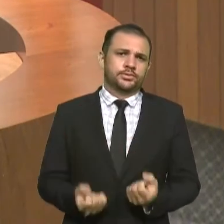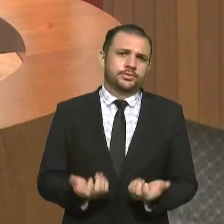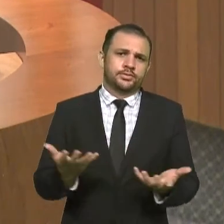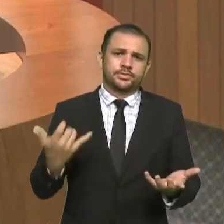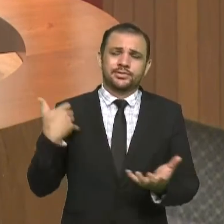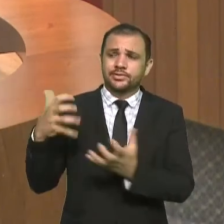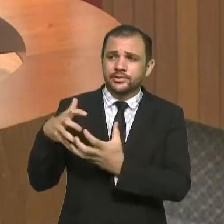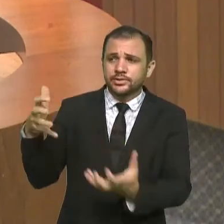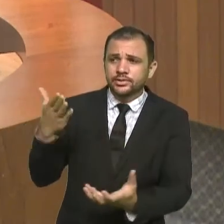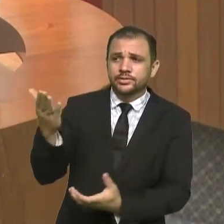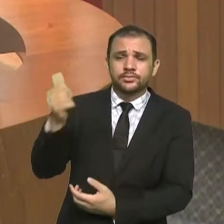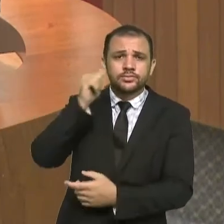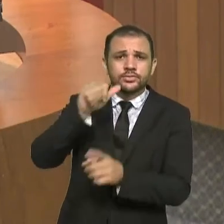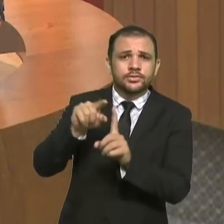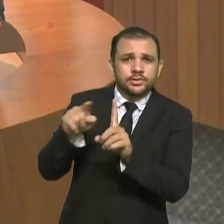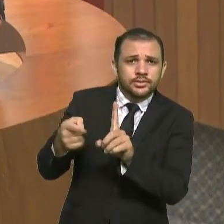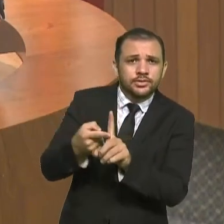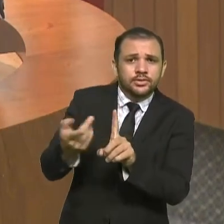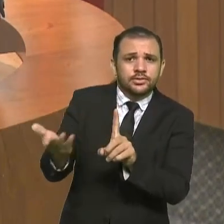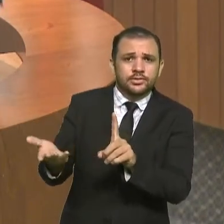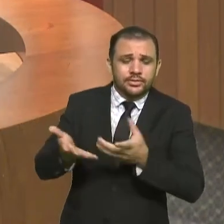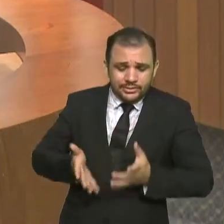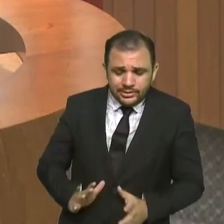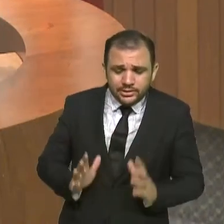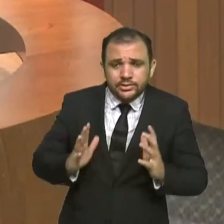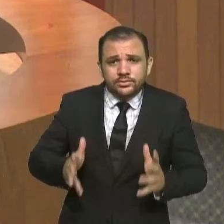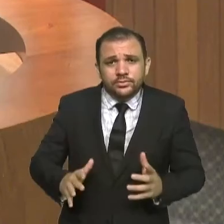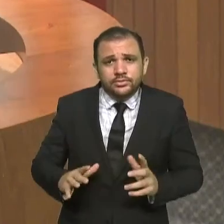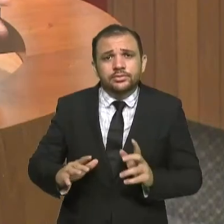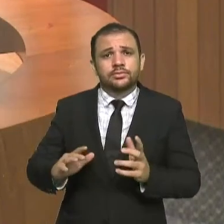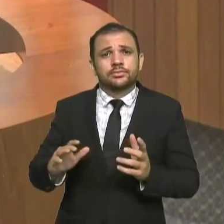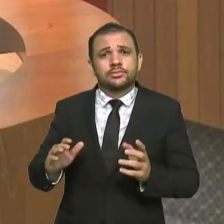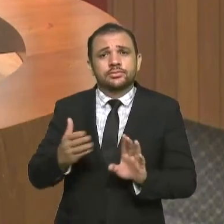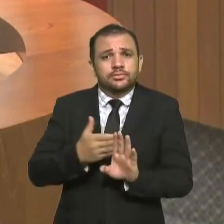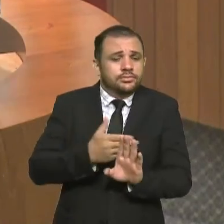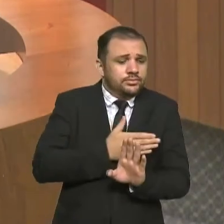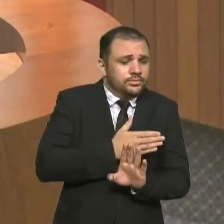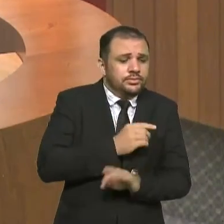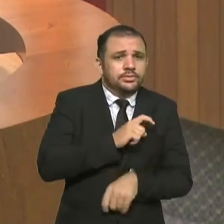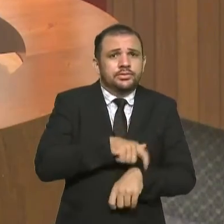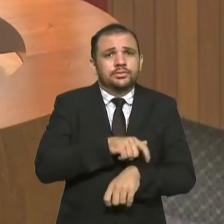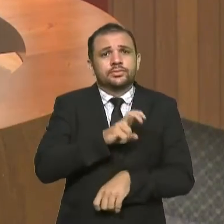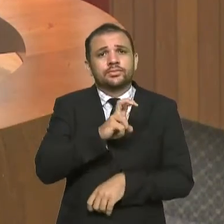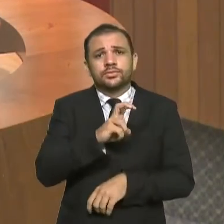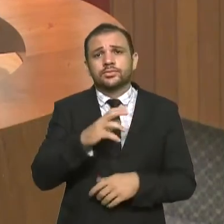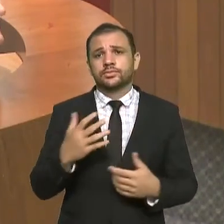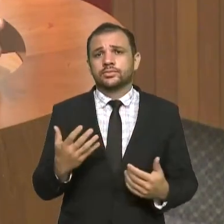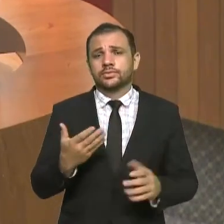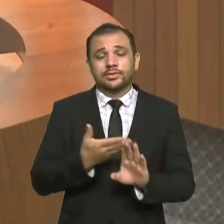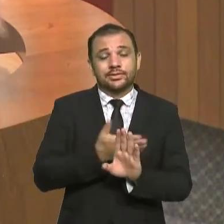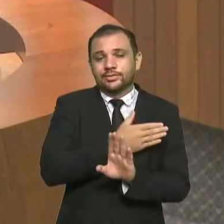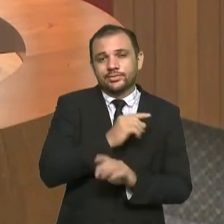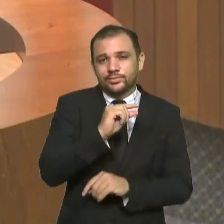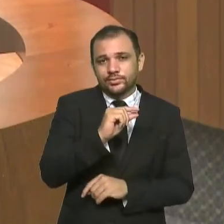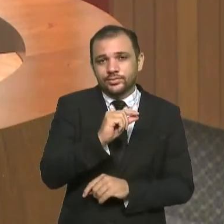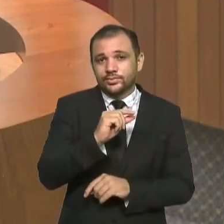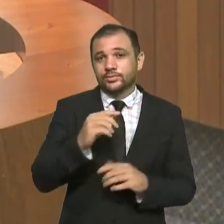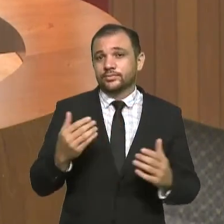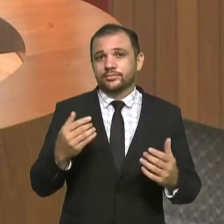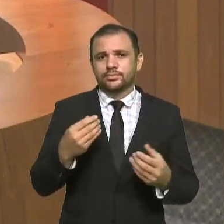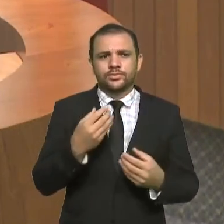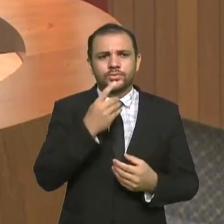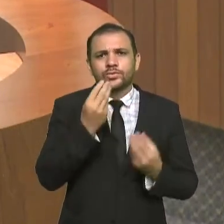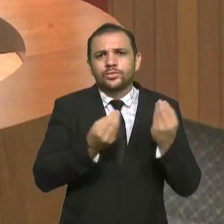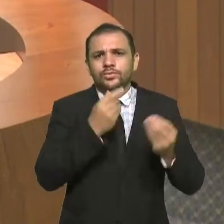gestante, uma mulher parida, sem ter nem água para cozinhar, muito menos para lavar uma fralda, lavar uma roupa, alguma coisa em casa. É